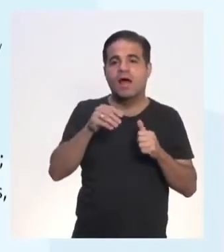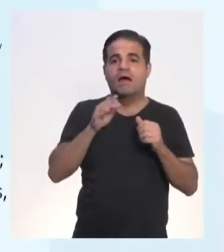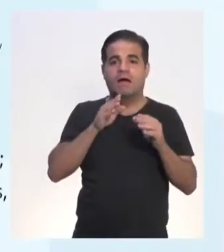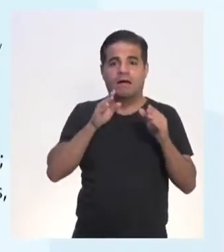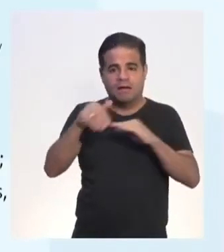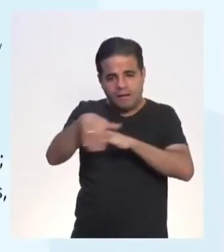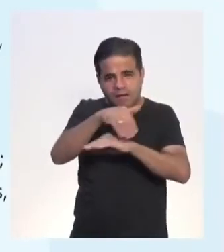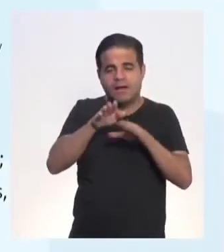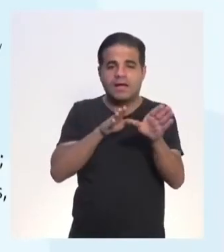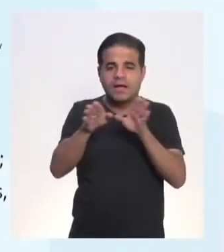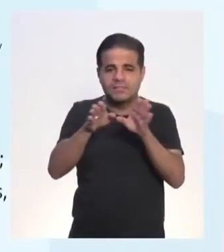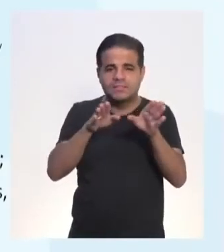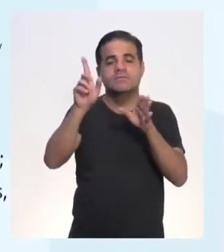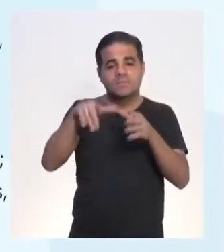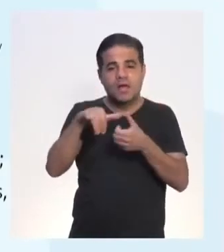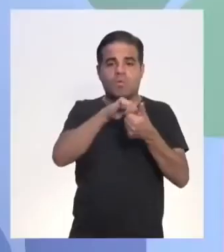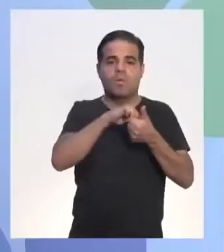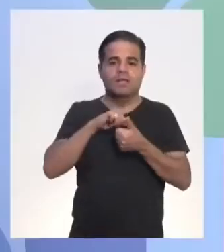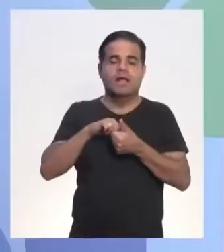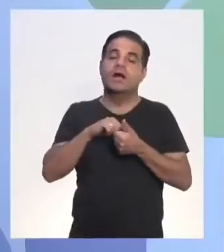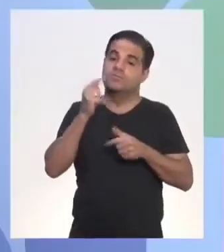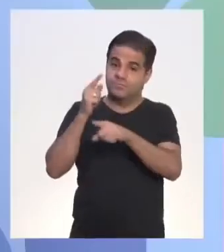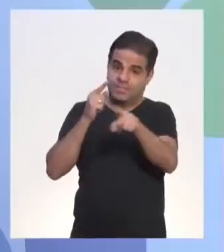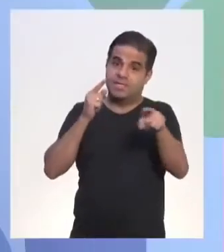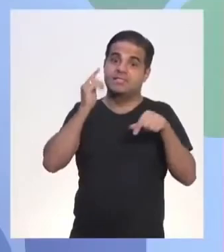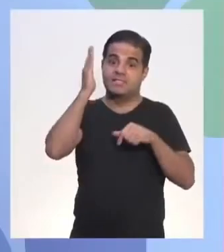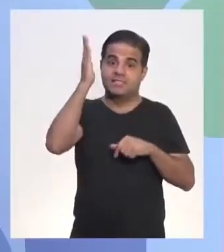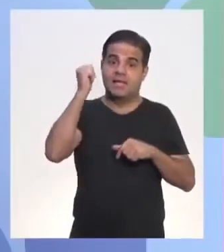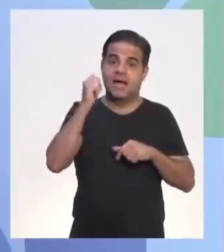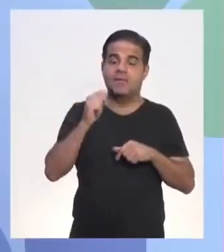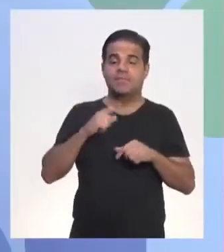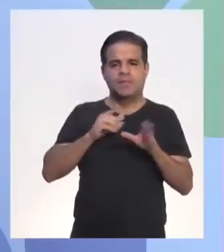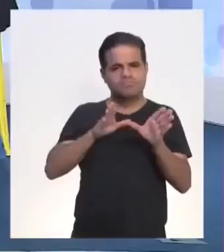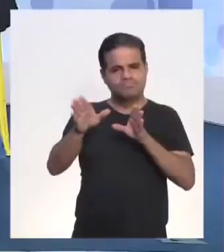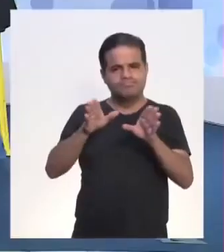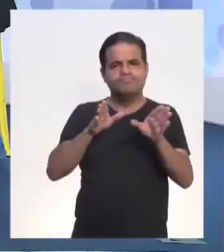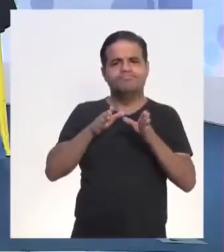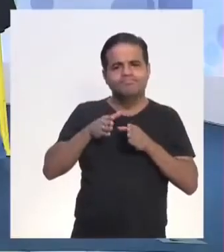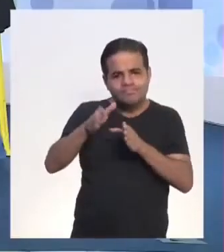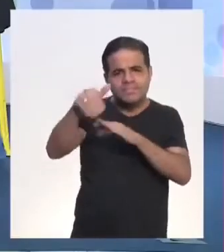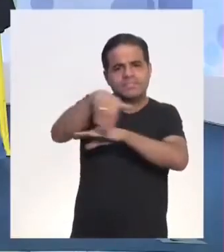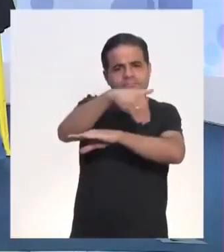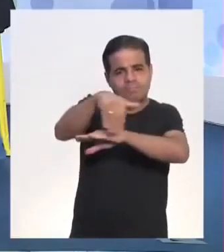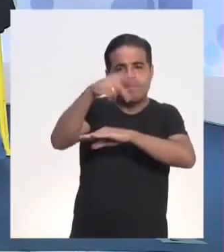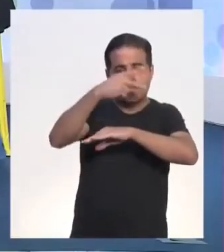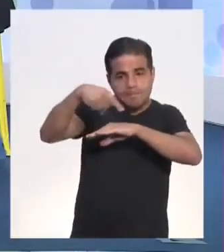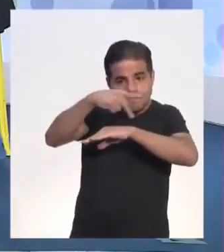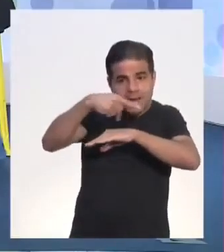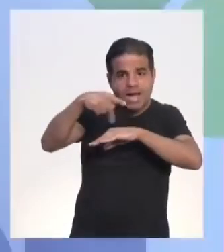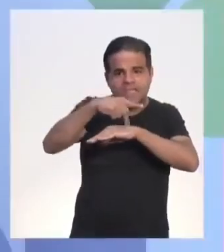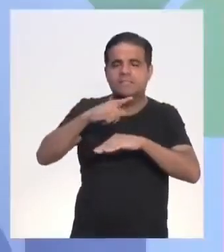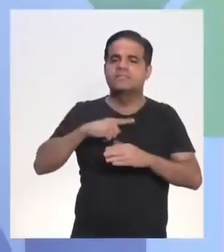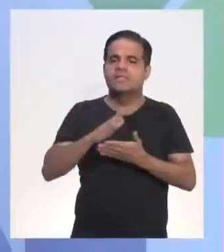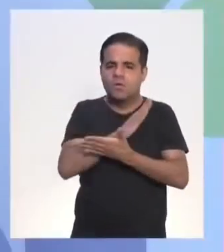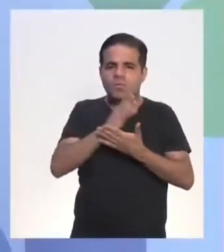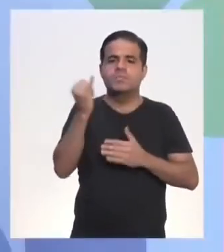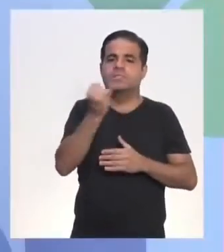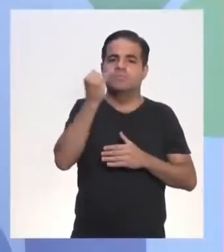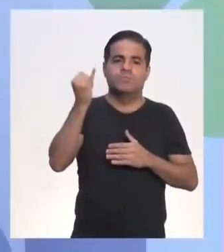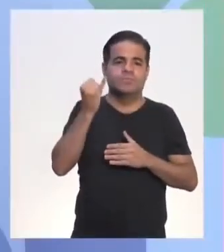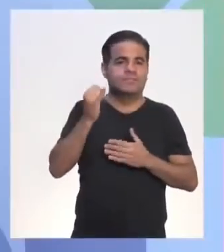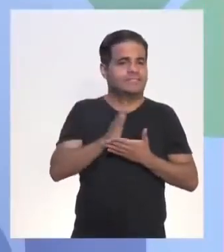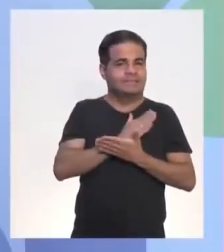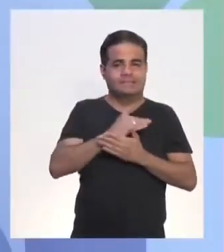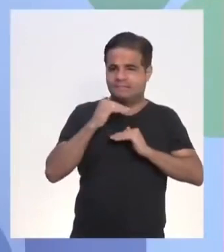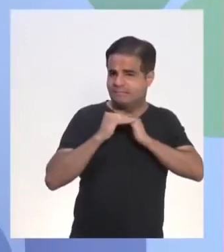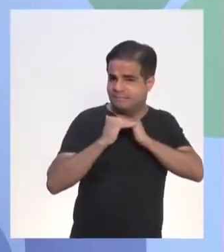e elas têm que ter qualidade também, e você né? sabe que tem algumas vias no país importantes que não são